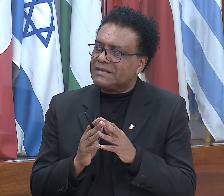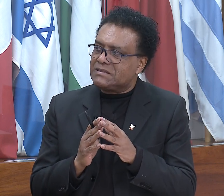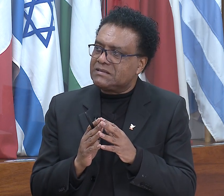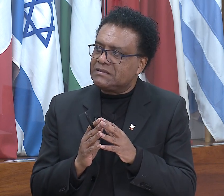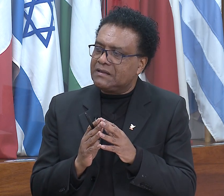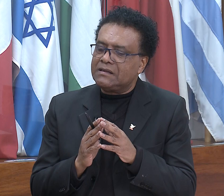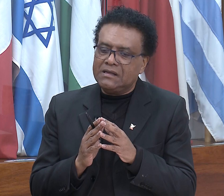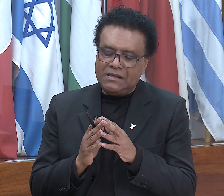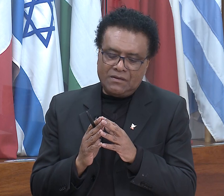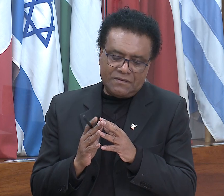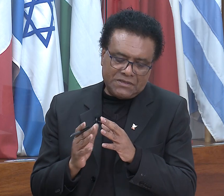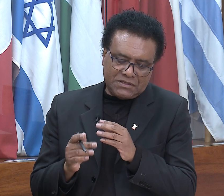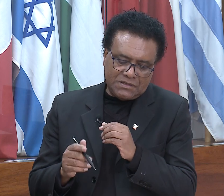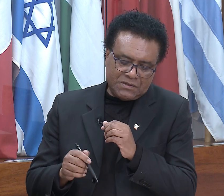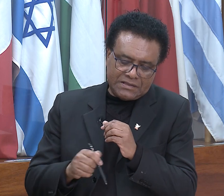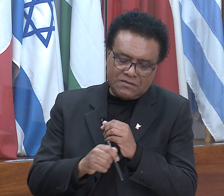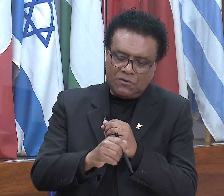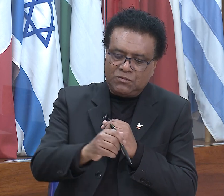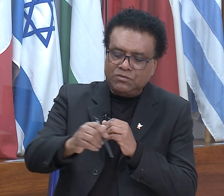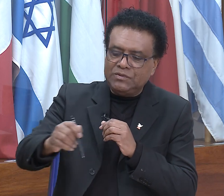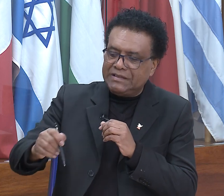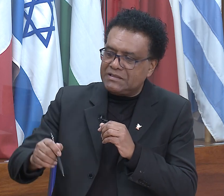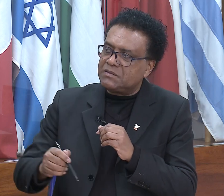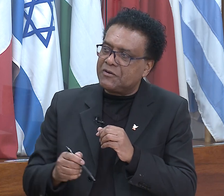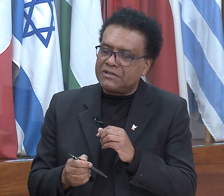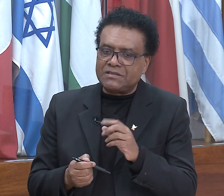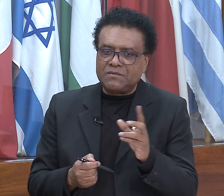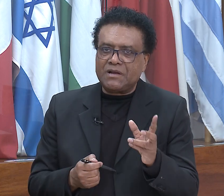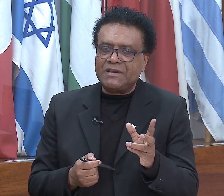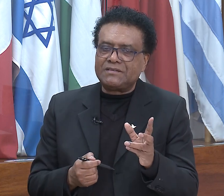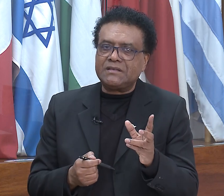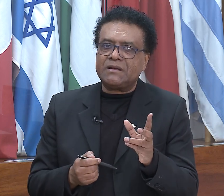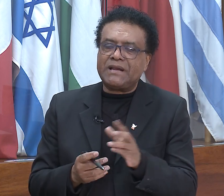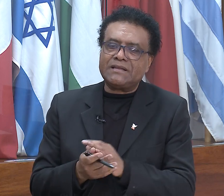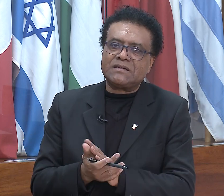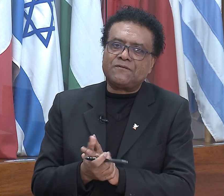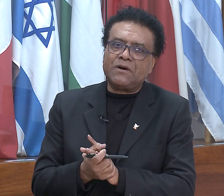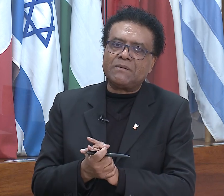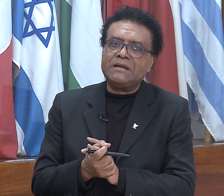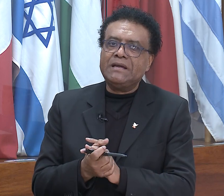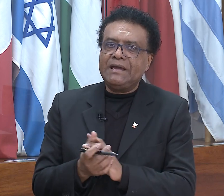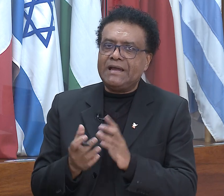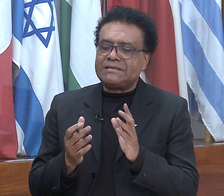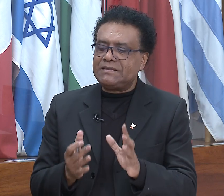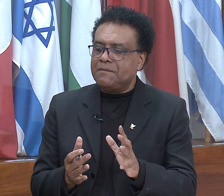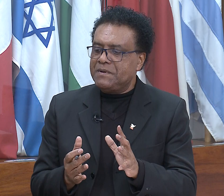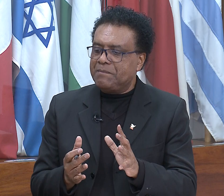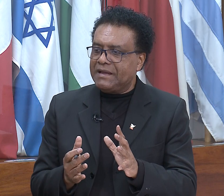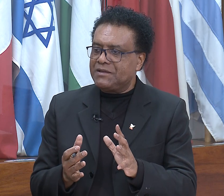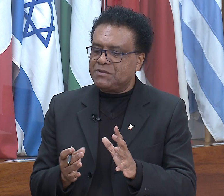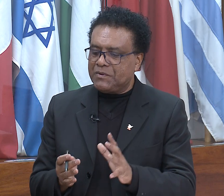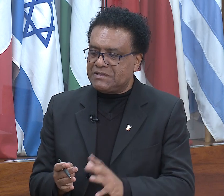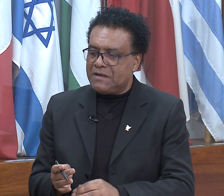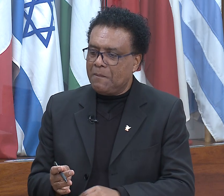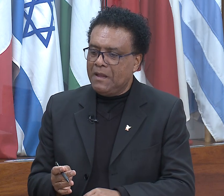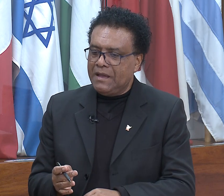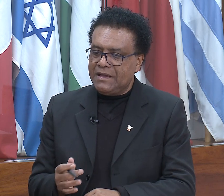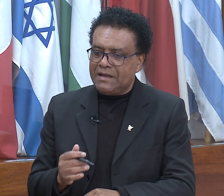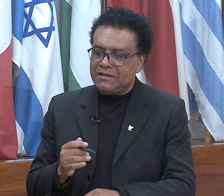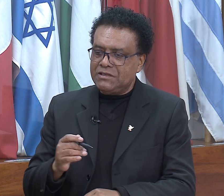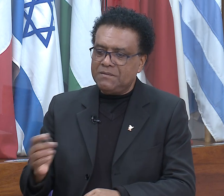que sofrem mais e obviamente que desenvoltura desses projetos Tem trabalhado dessa forma é sempre para que a gente